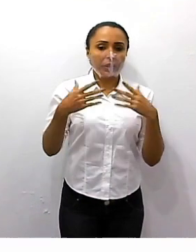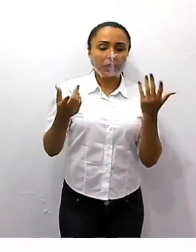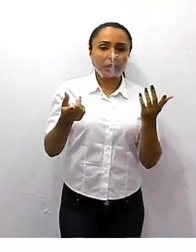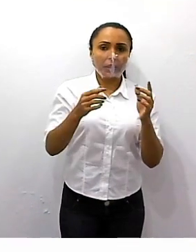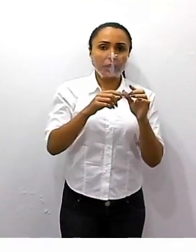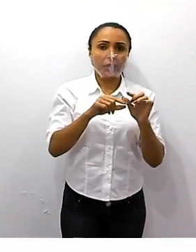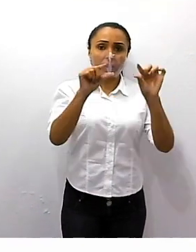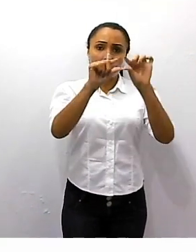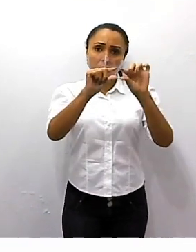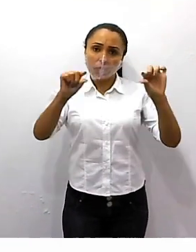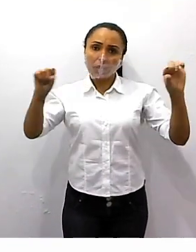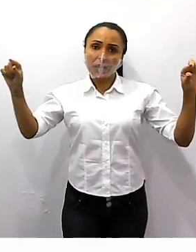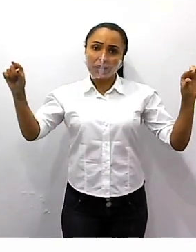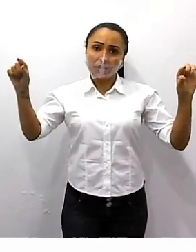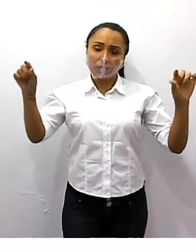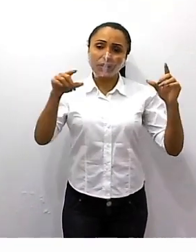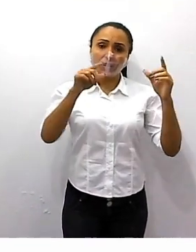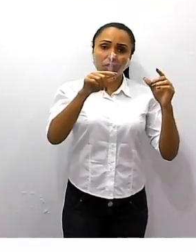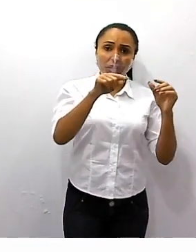está pontuada